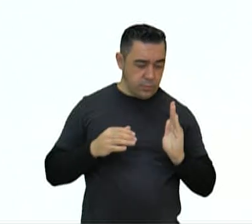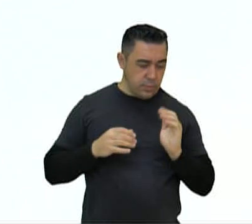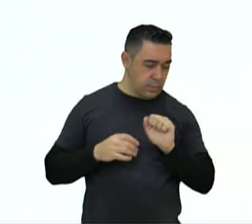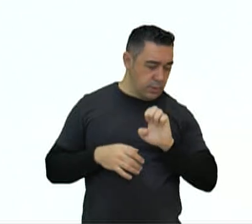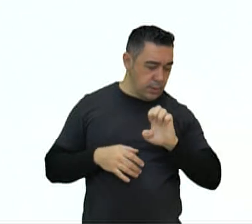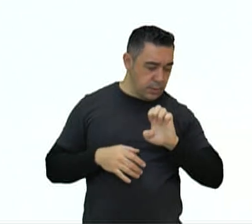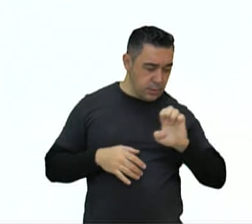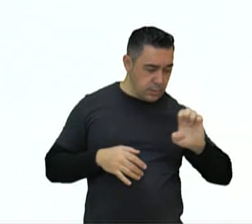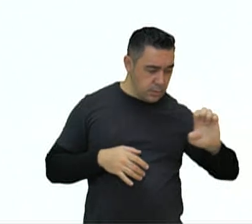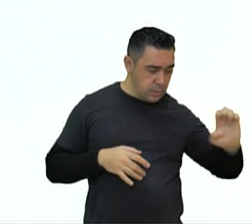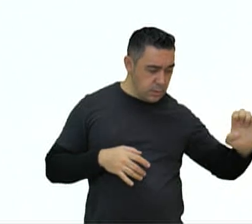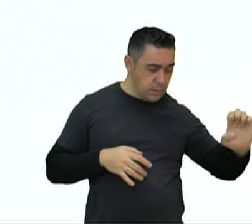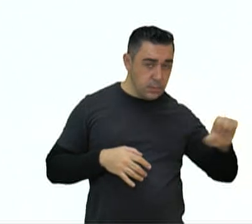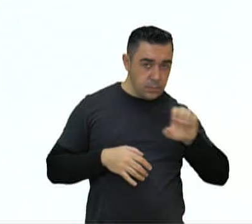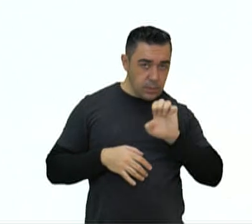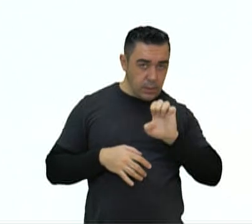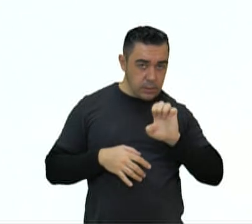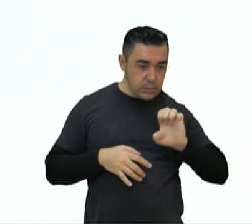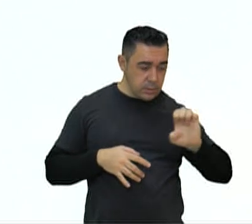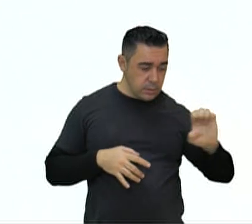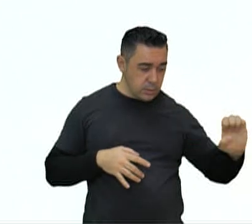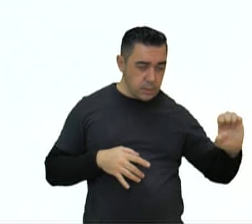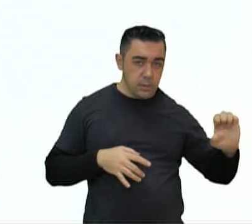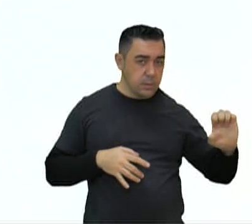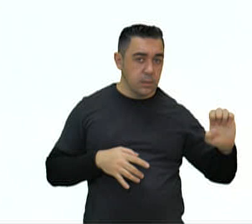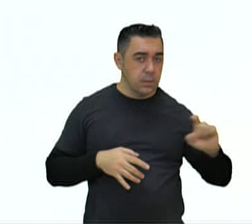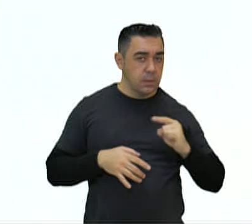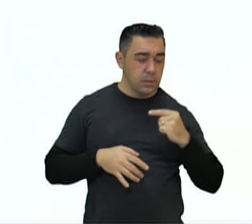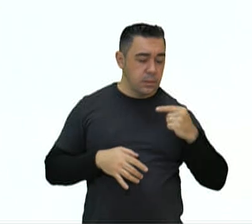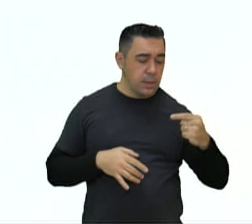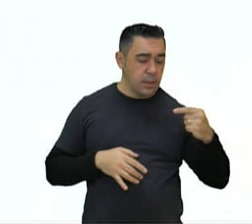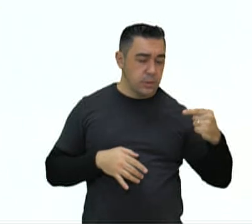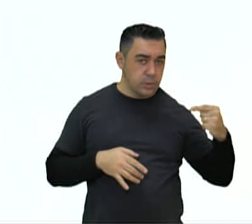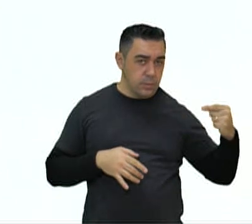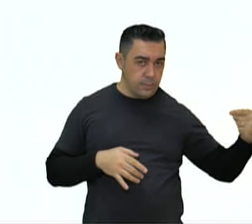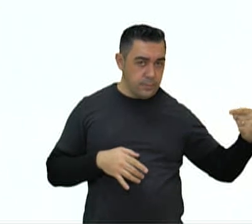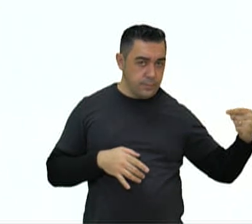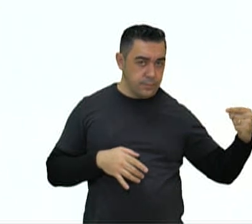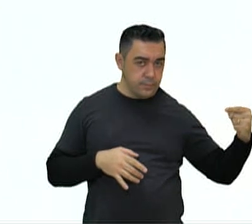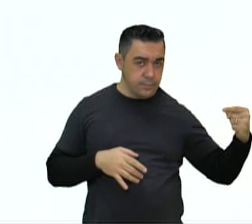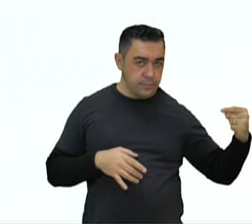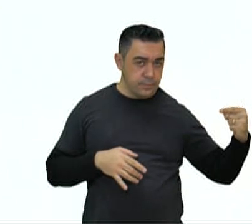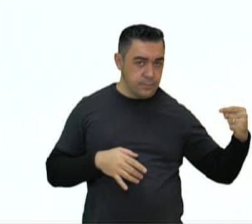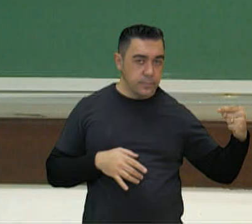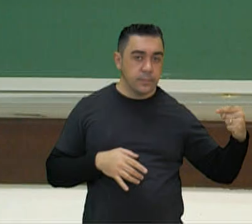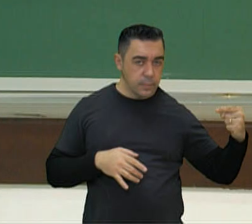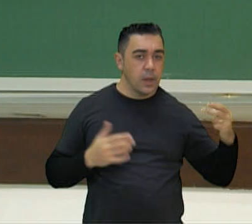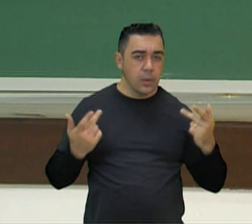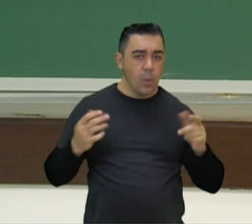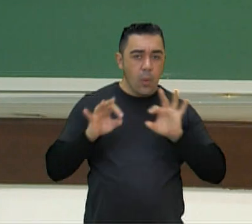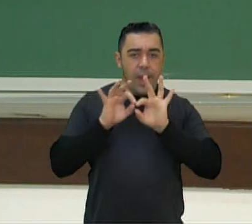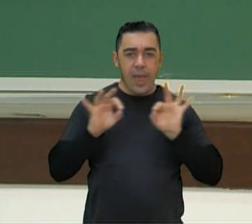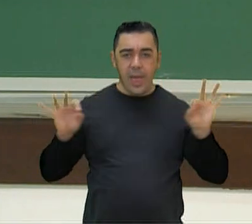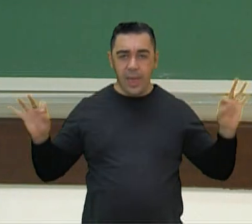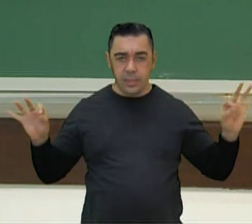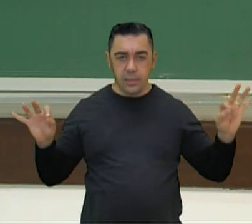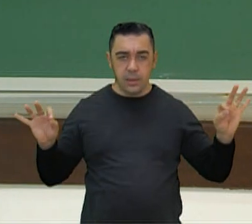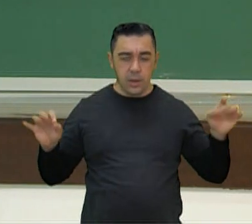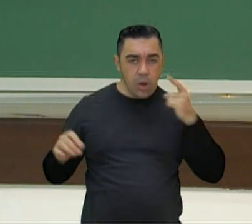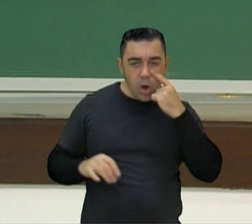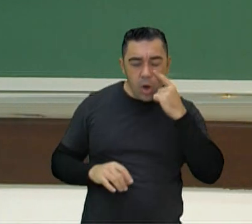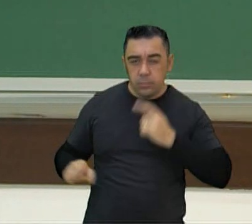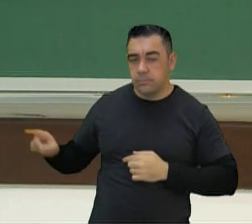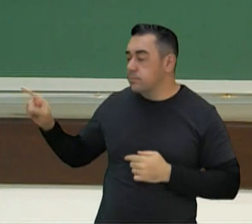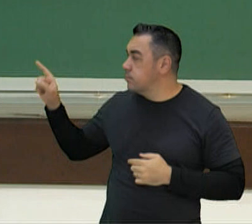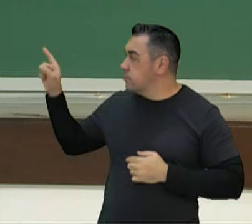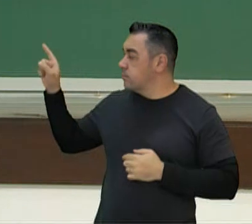que seria o zero, à sua esquerda, colocamos os números negativos, como se fosse na reta numérica. Veja que ela tem